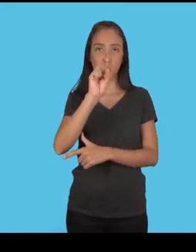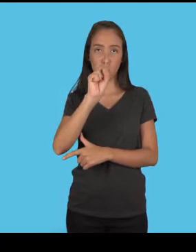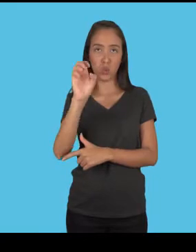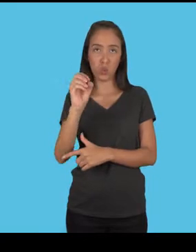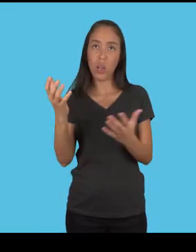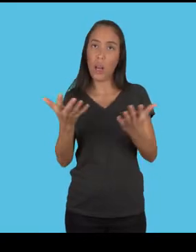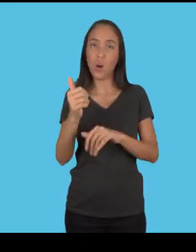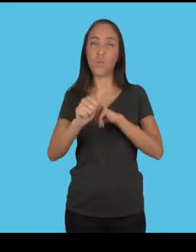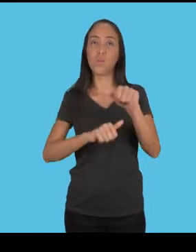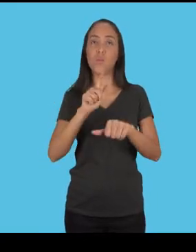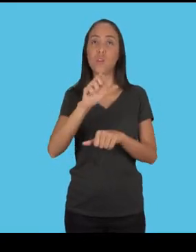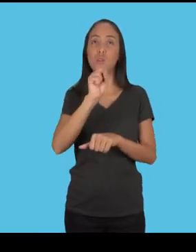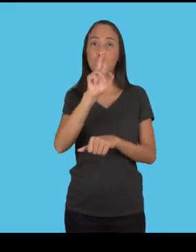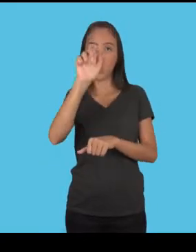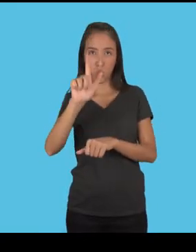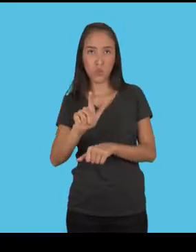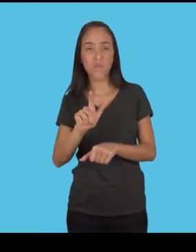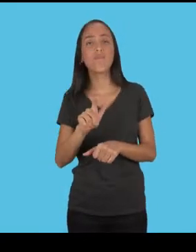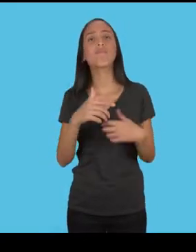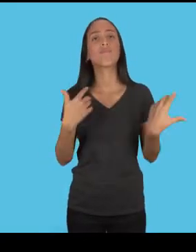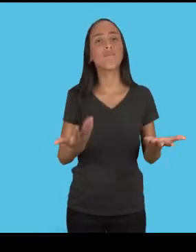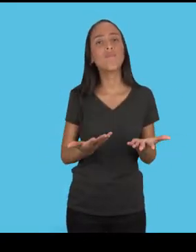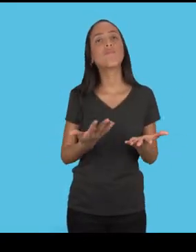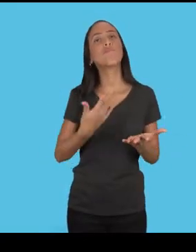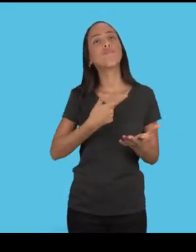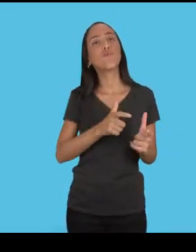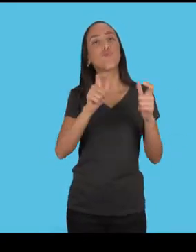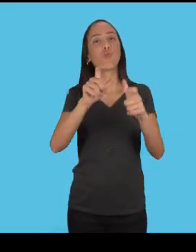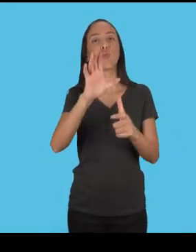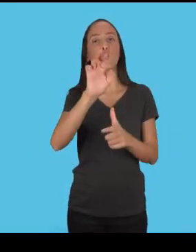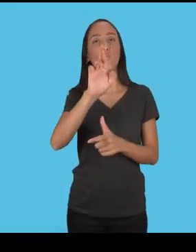Sul. Então fomos ali para Corumbá,